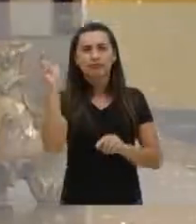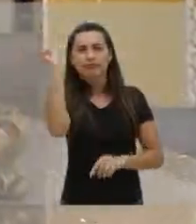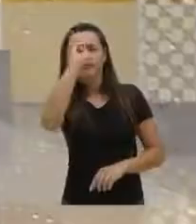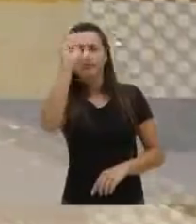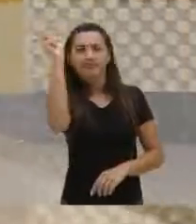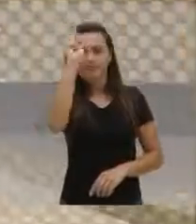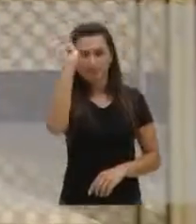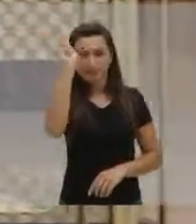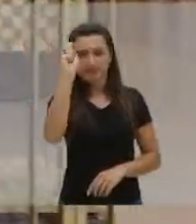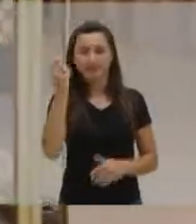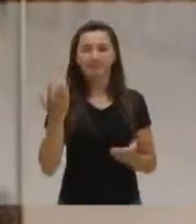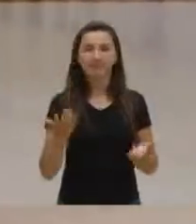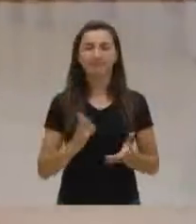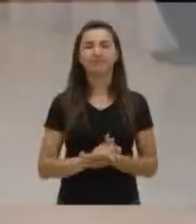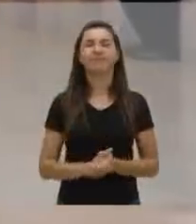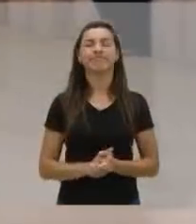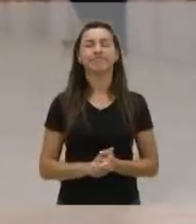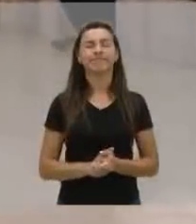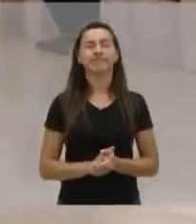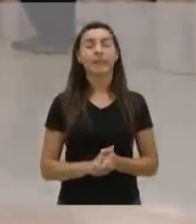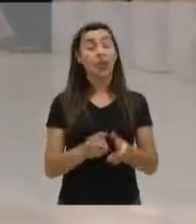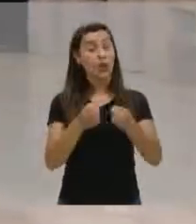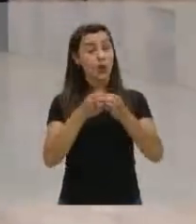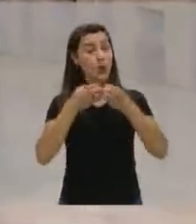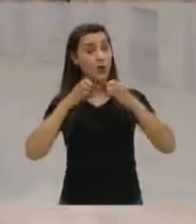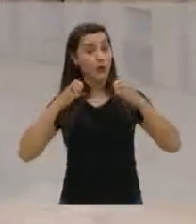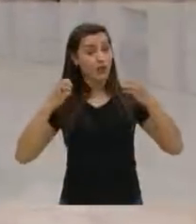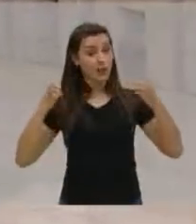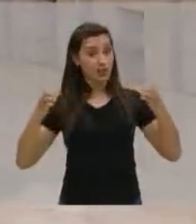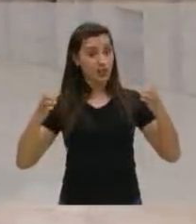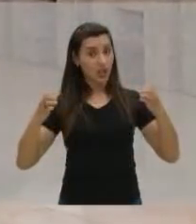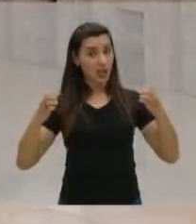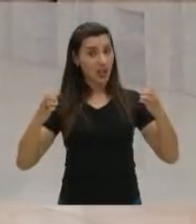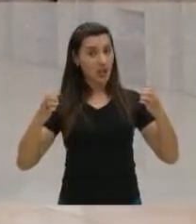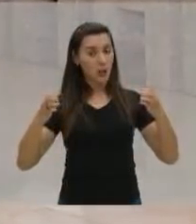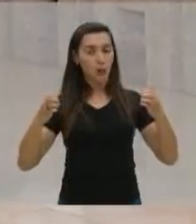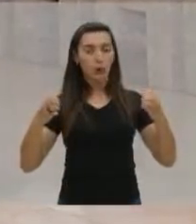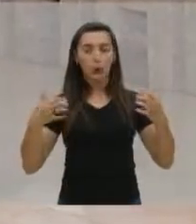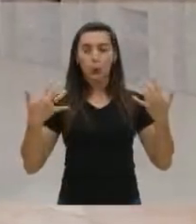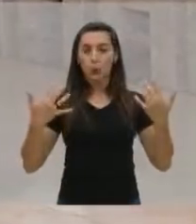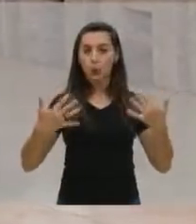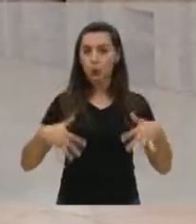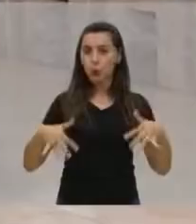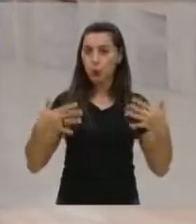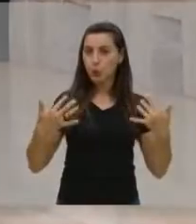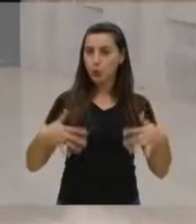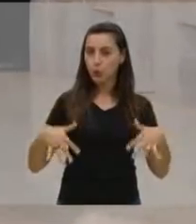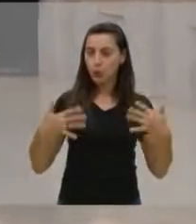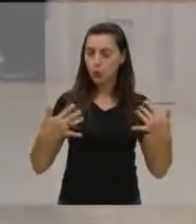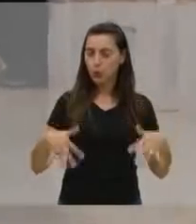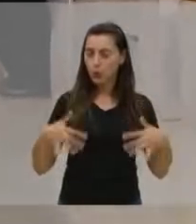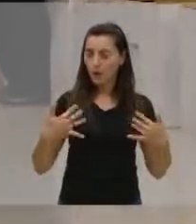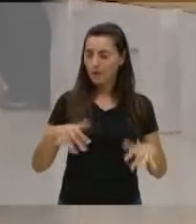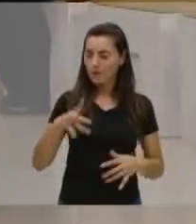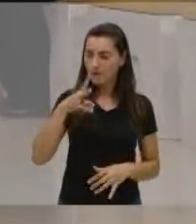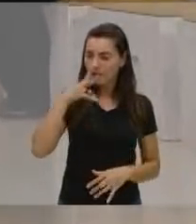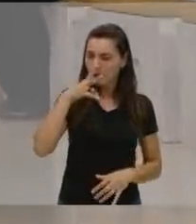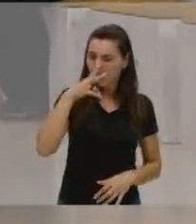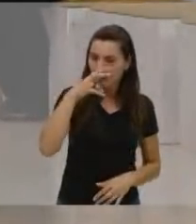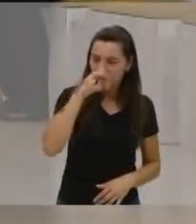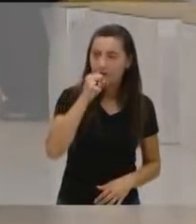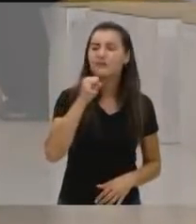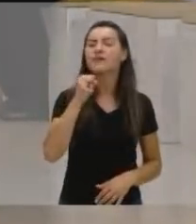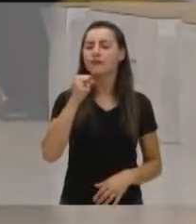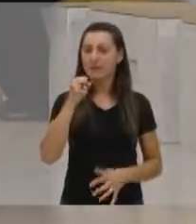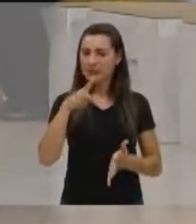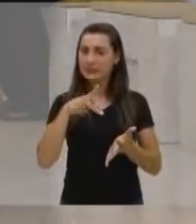E o Evangelho é de uma força imensa. De uma força